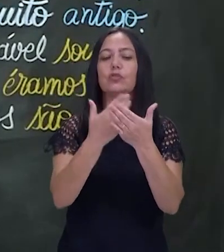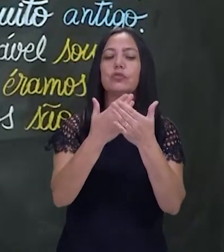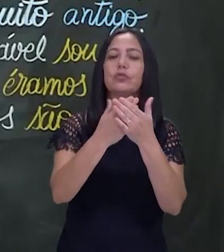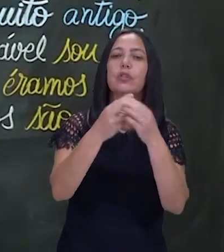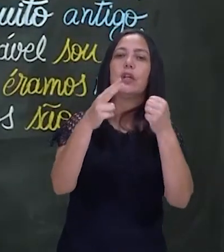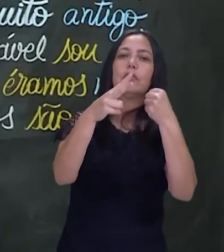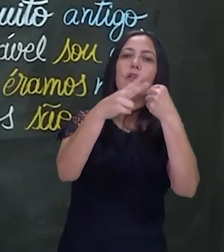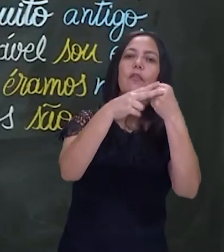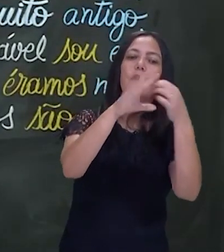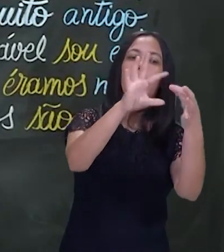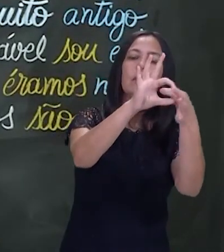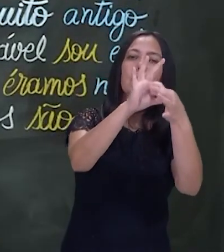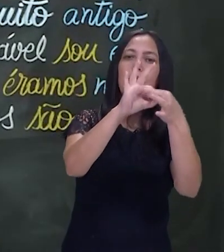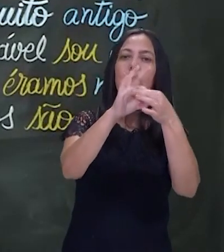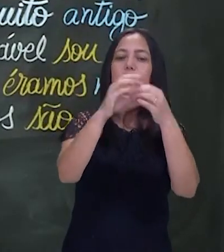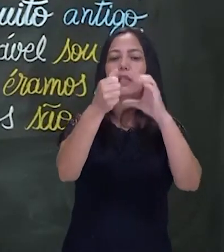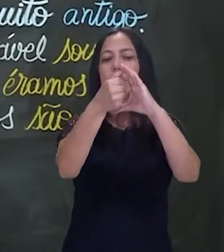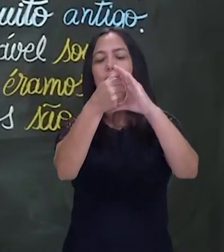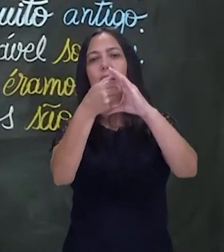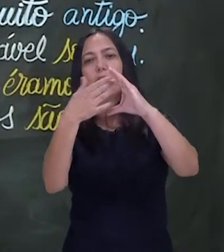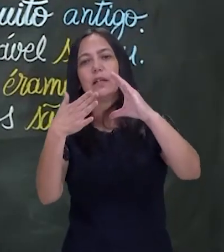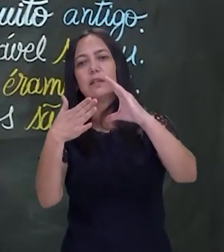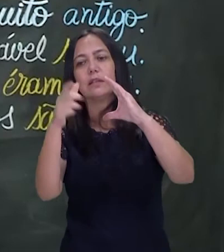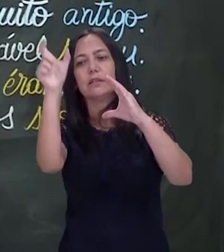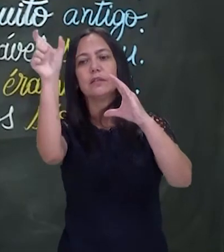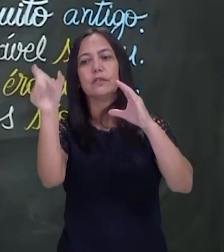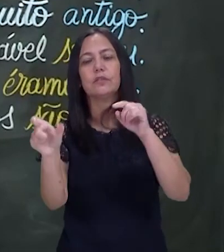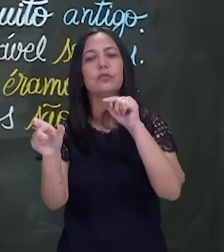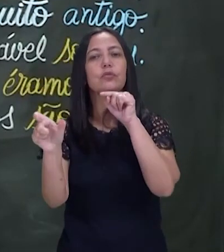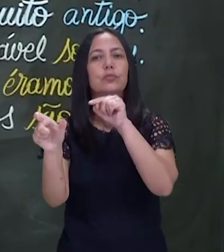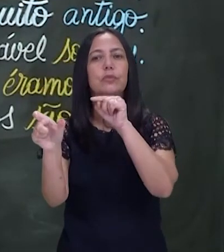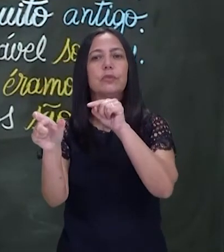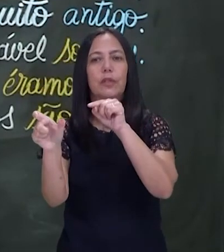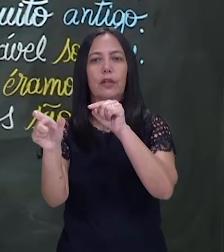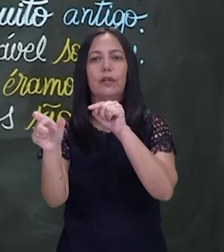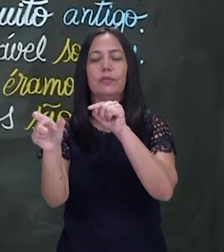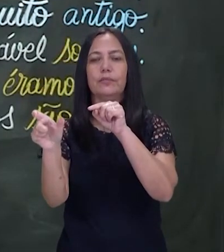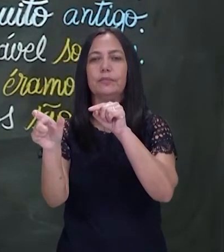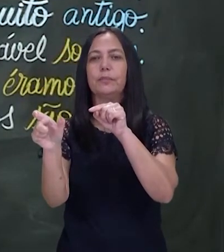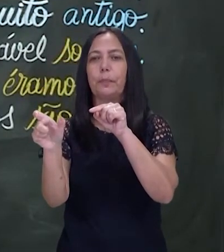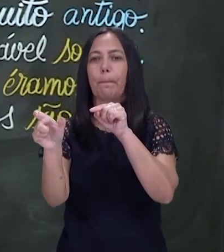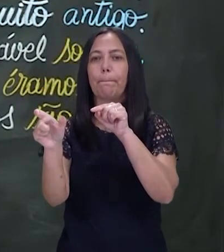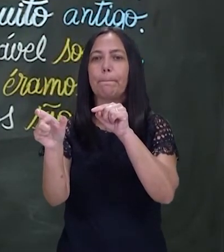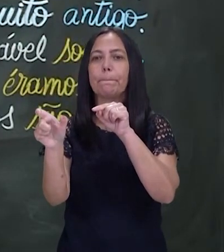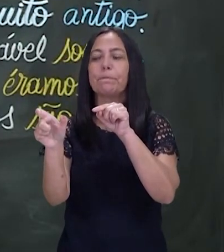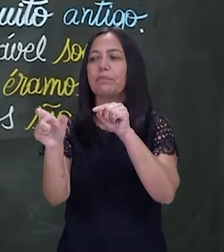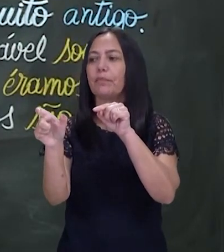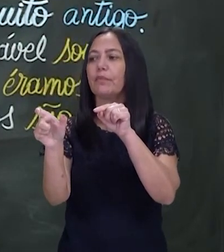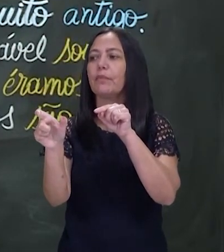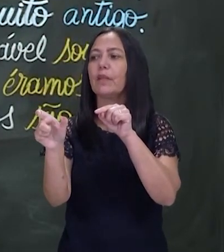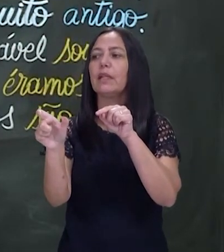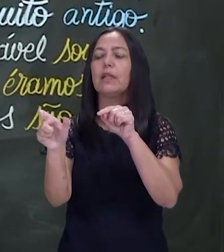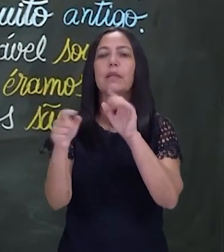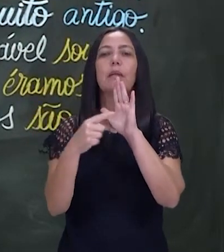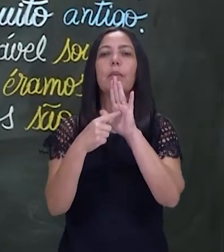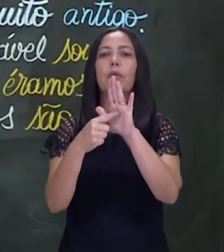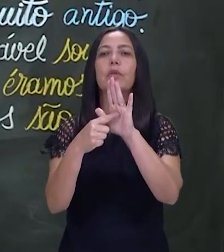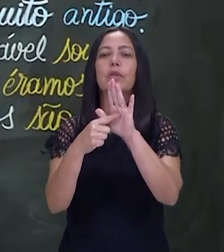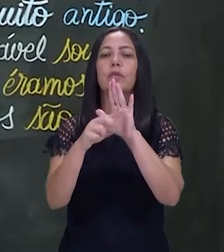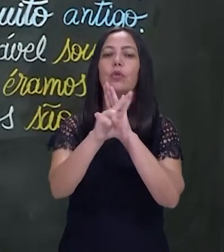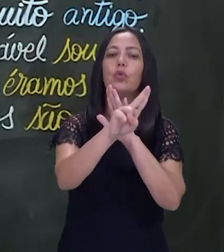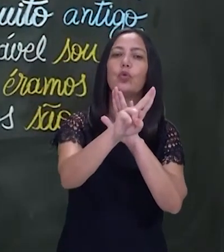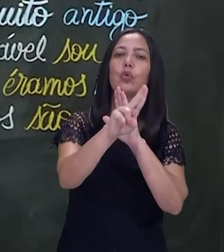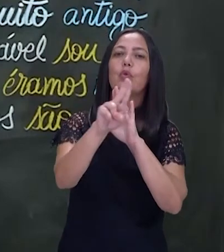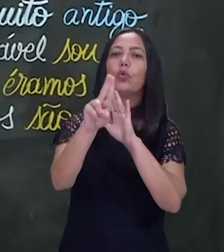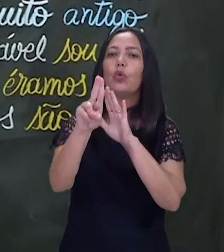de ligação e predicativo do sujeito, que são elementos de um predicado nominal, cujo núcleo é um nome, é um